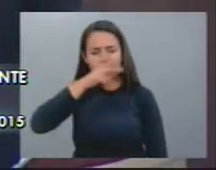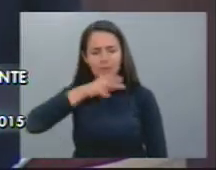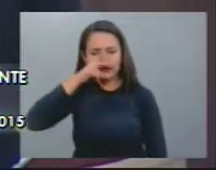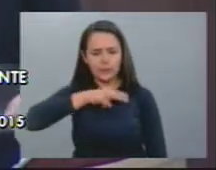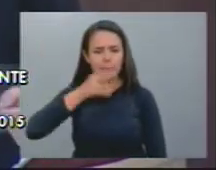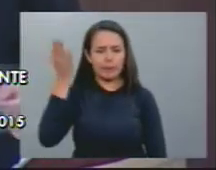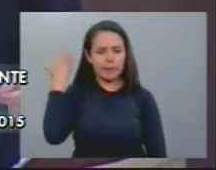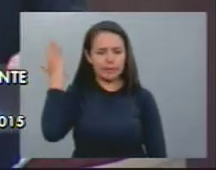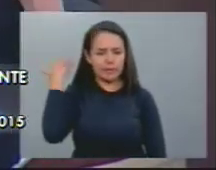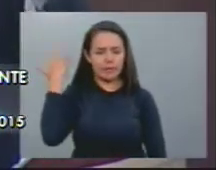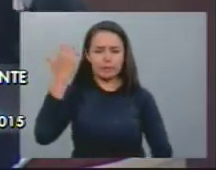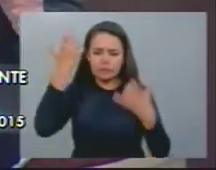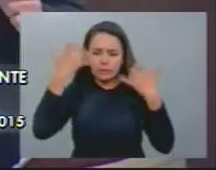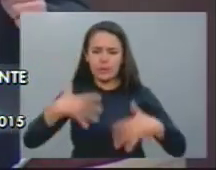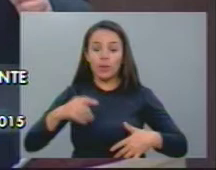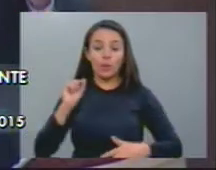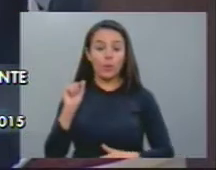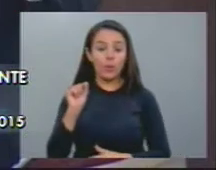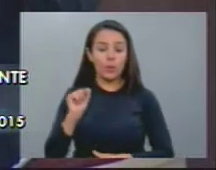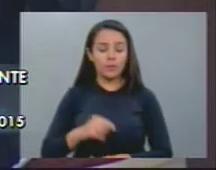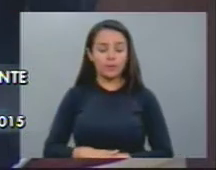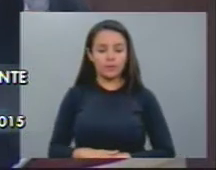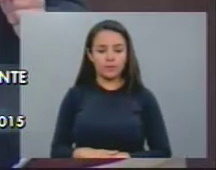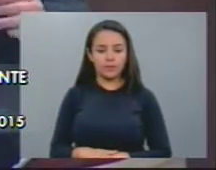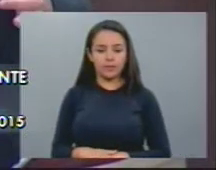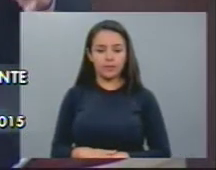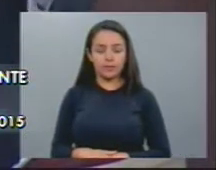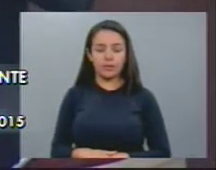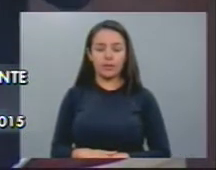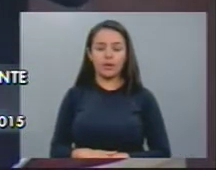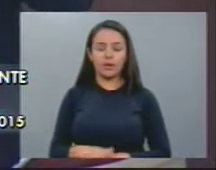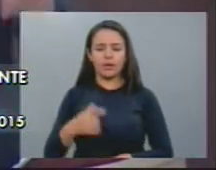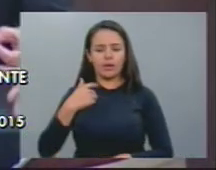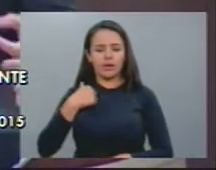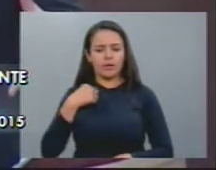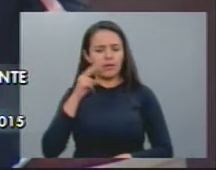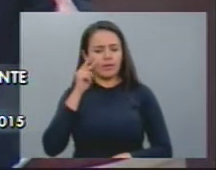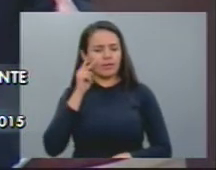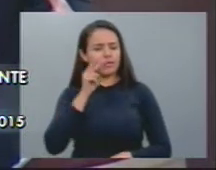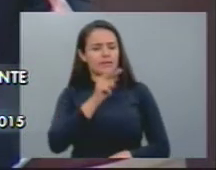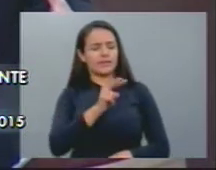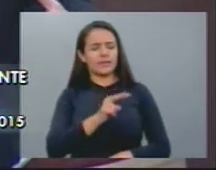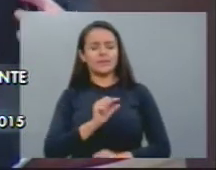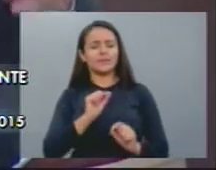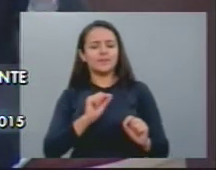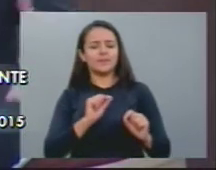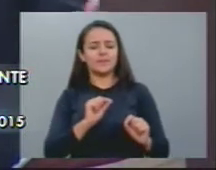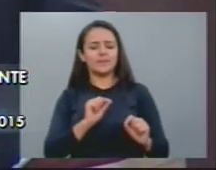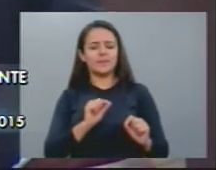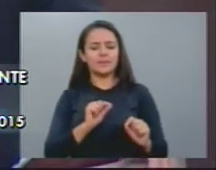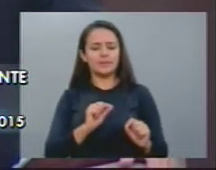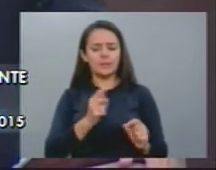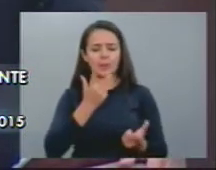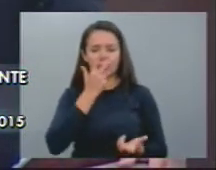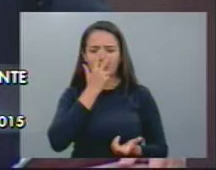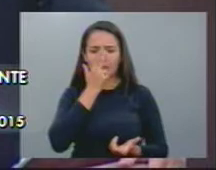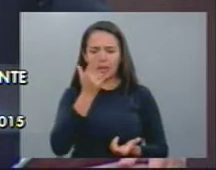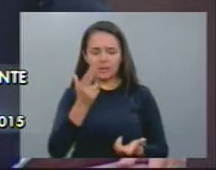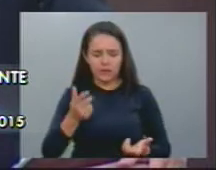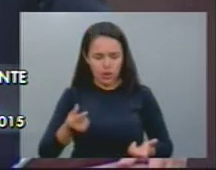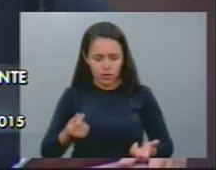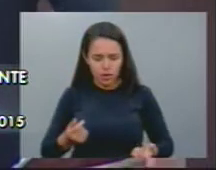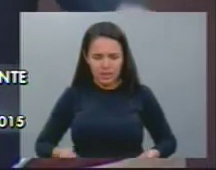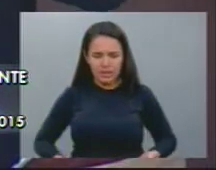o início do mandato, é uma obra que me parece o símbolo do descaso com o dinheiro público,